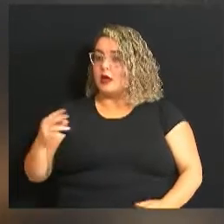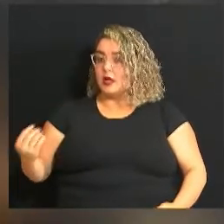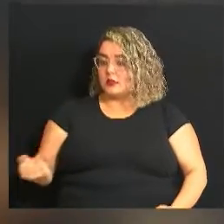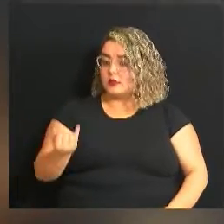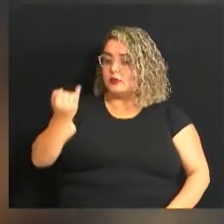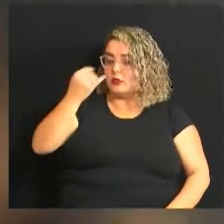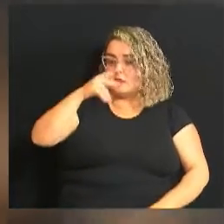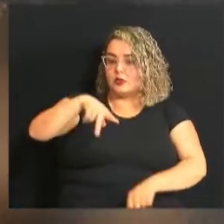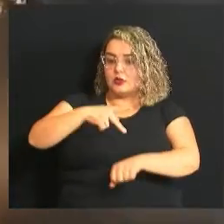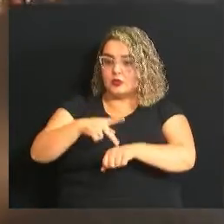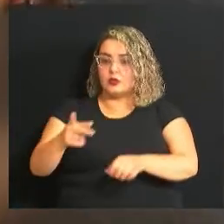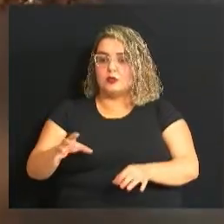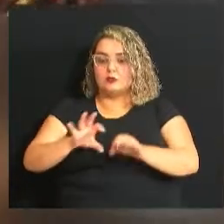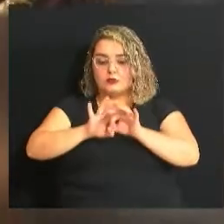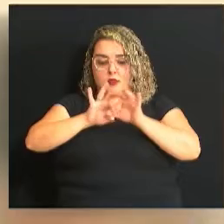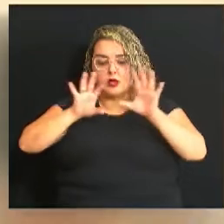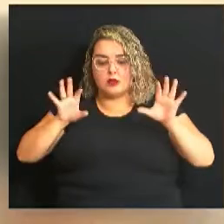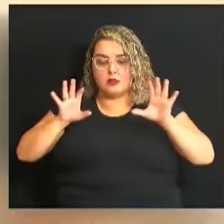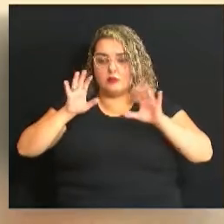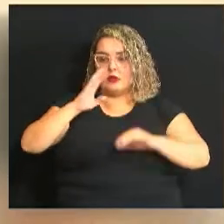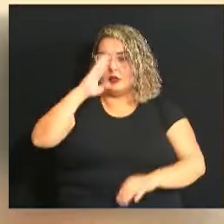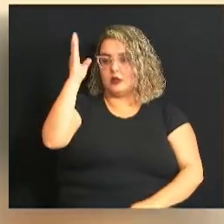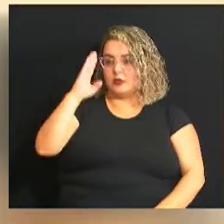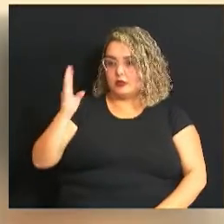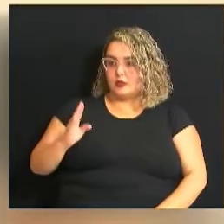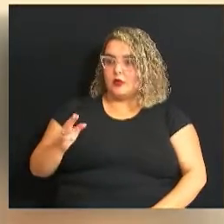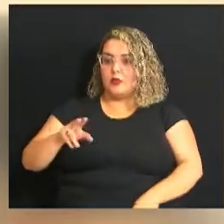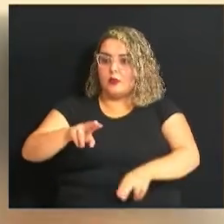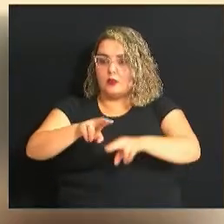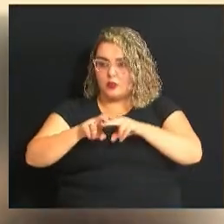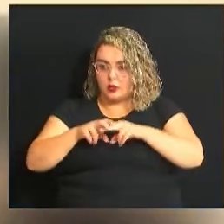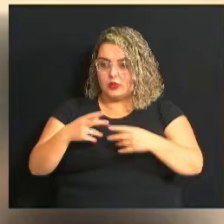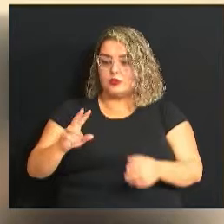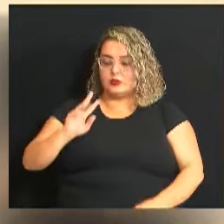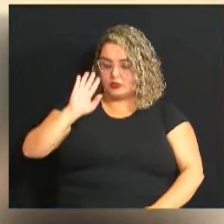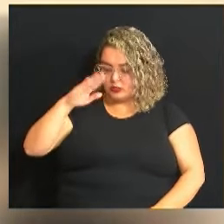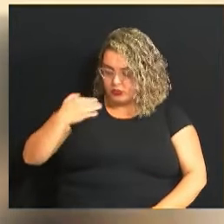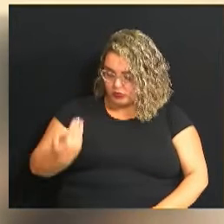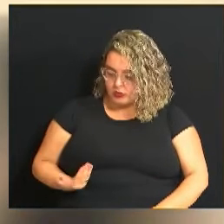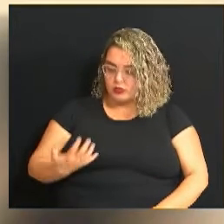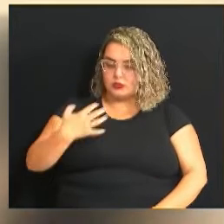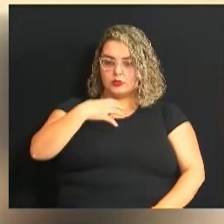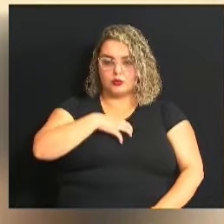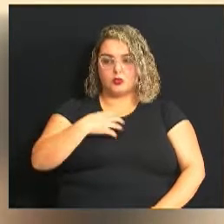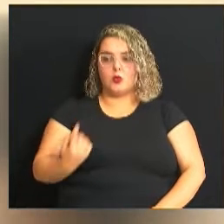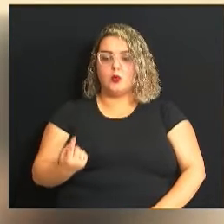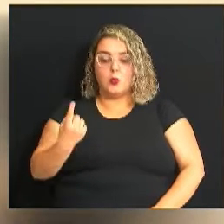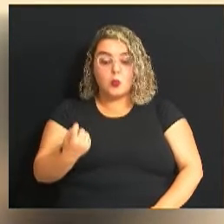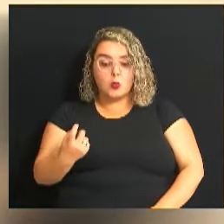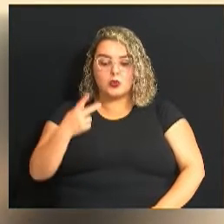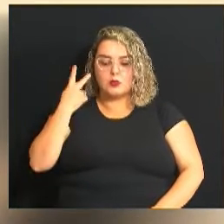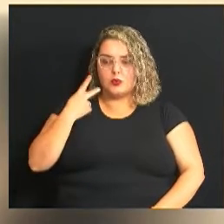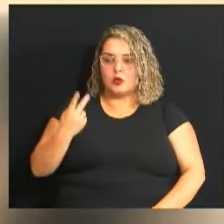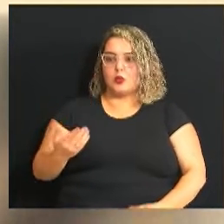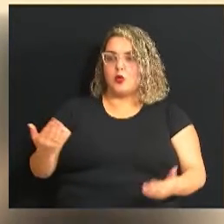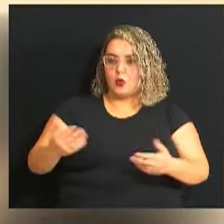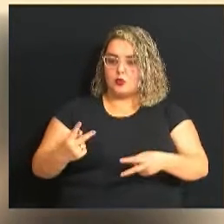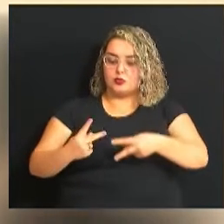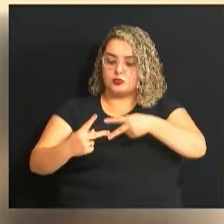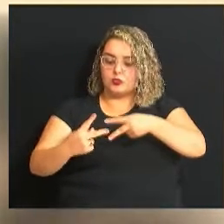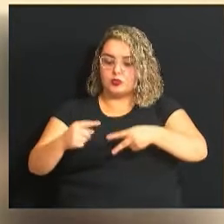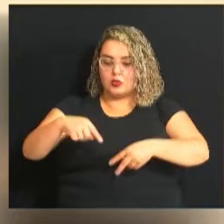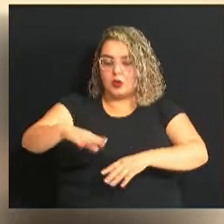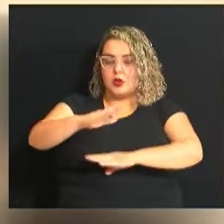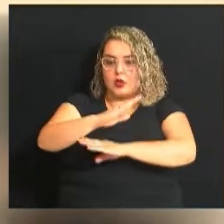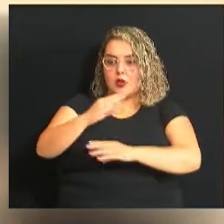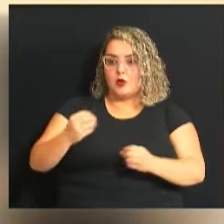país, a independência do Brasil. Por isso, sinto-me honrado mais uma vez em ser o único vereador hoje maçom nesta casa e poder